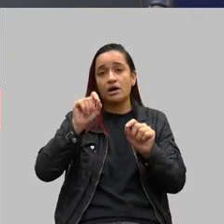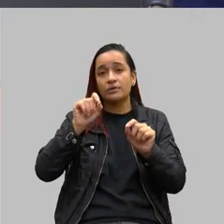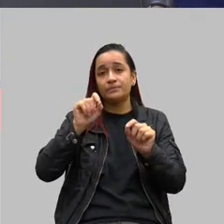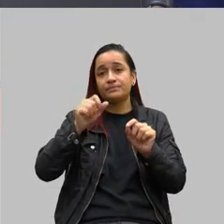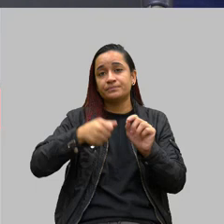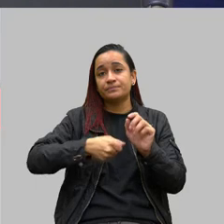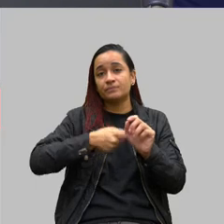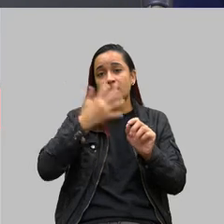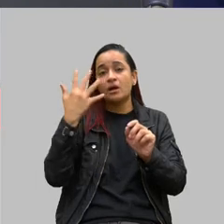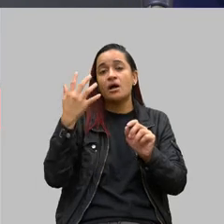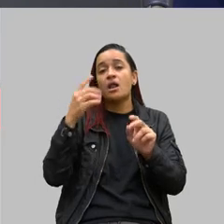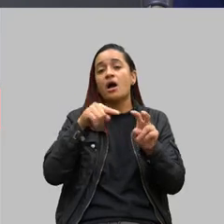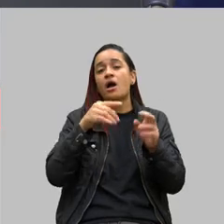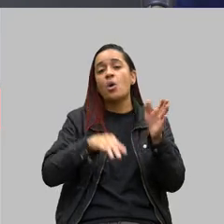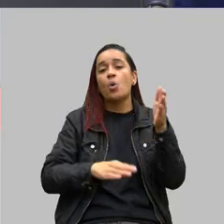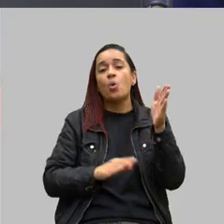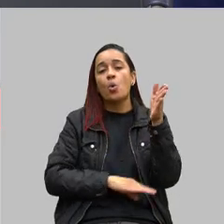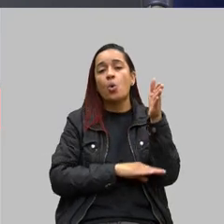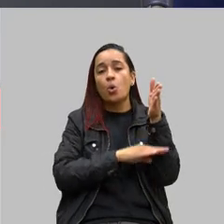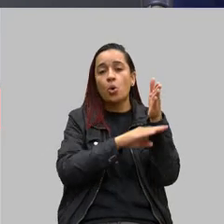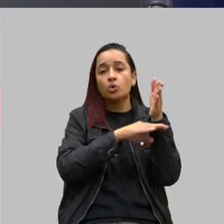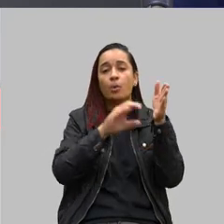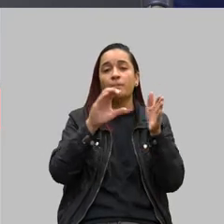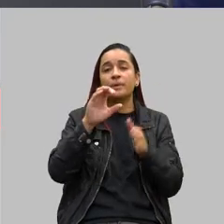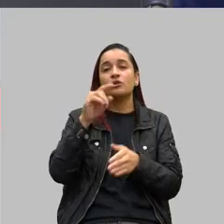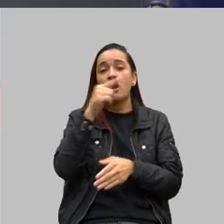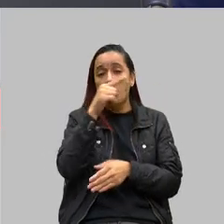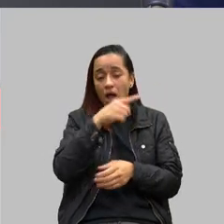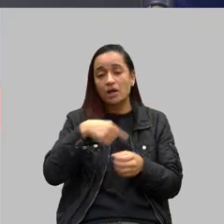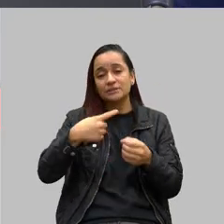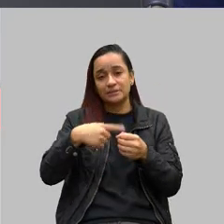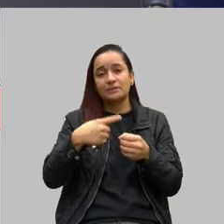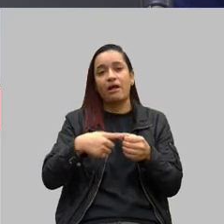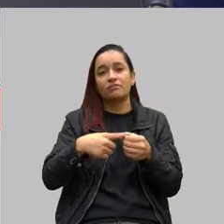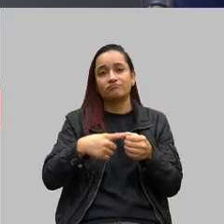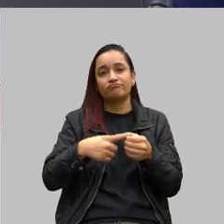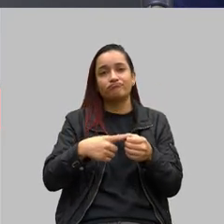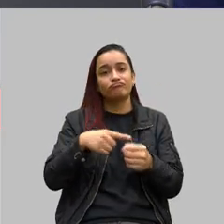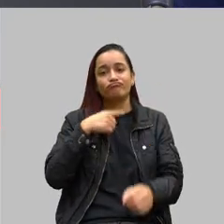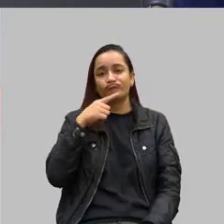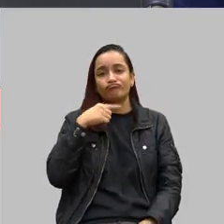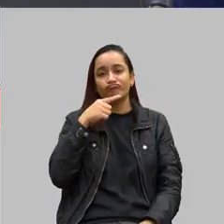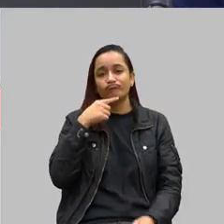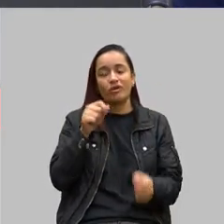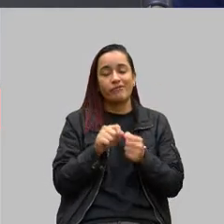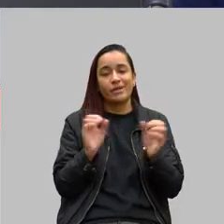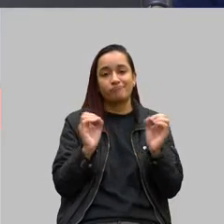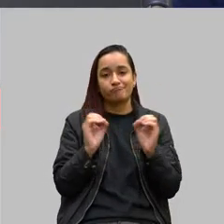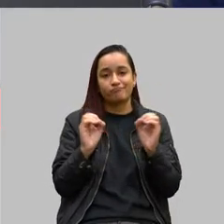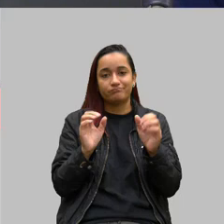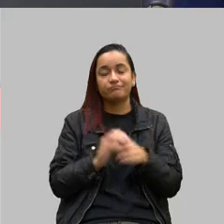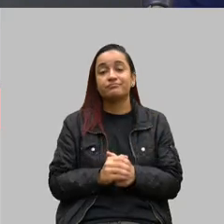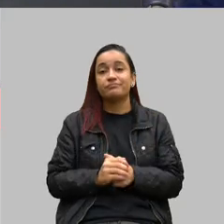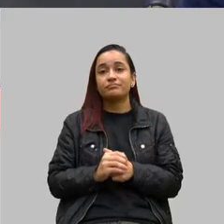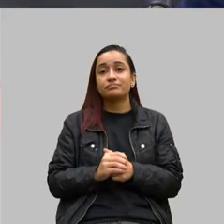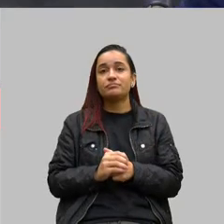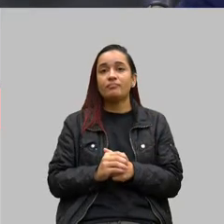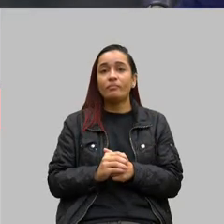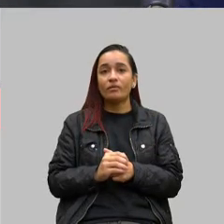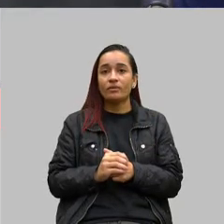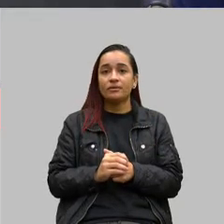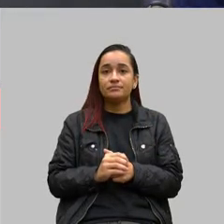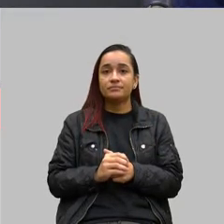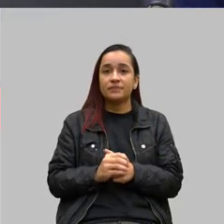condomínio Campo aeg São Sebastião do Paraíso fizeram nada não não fizeram nenhuma ação eh lá em